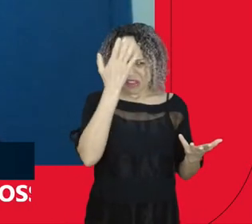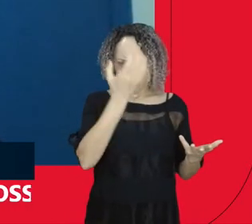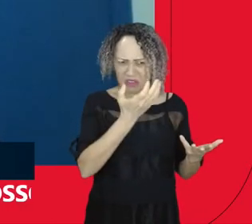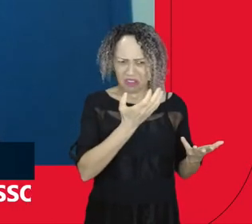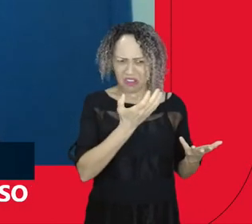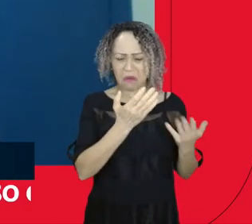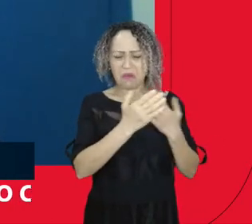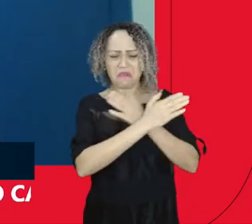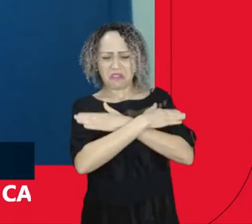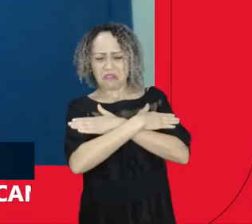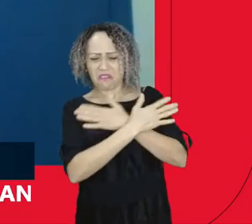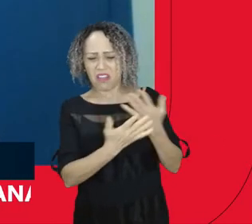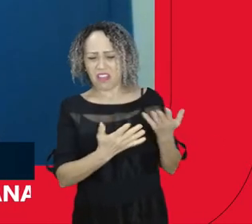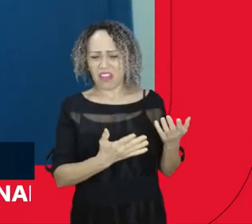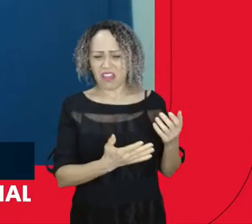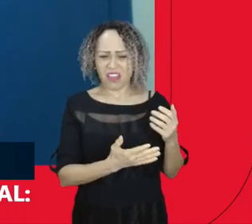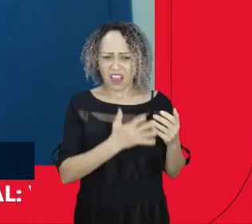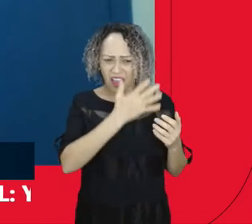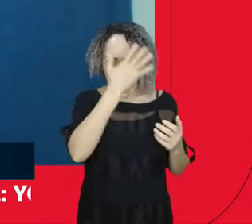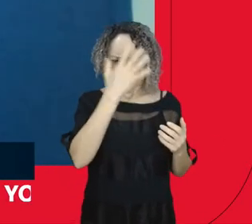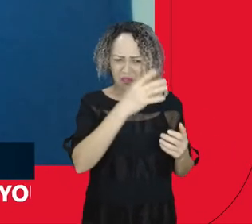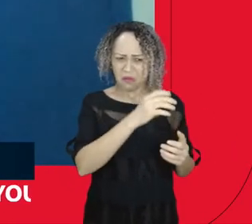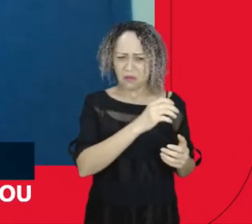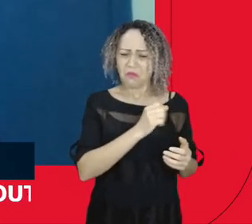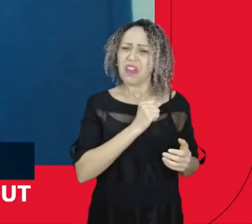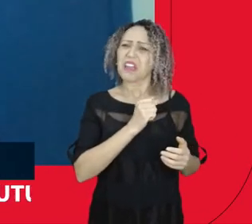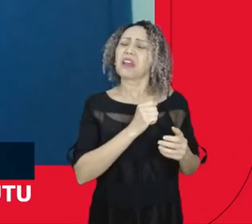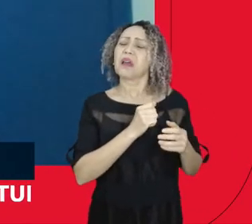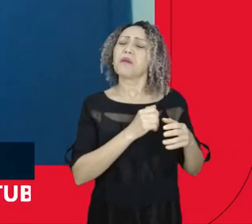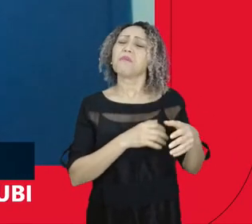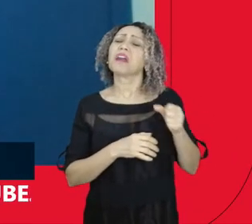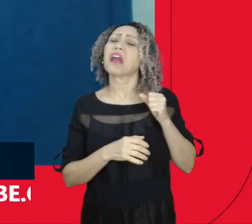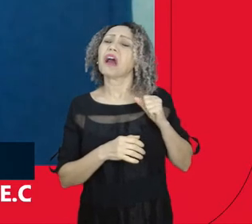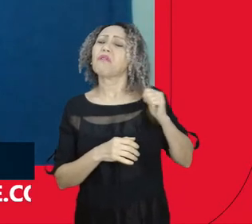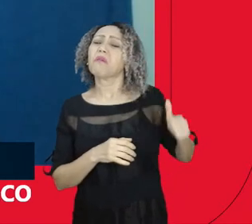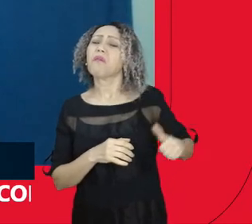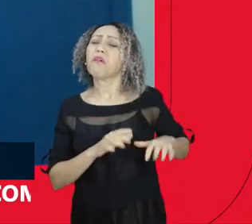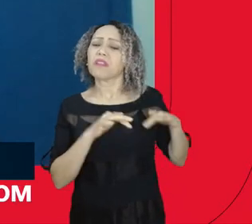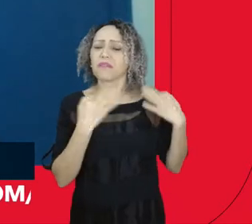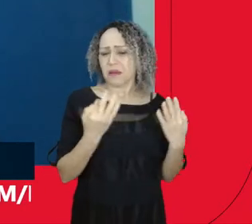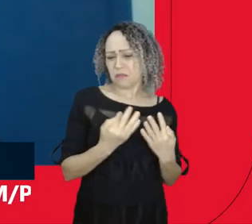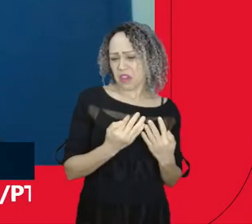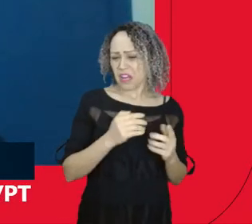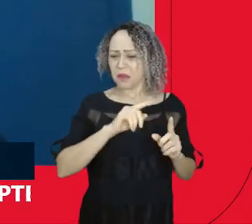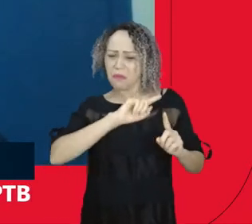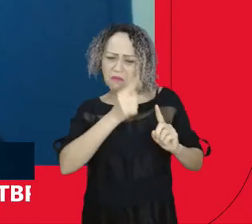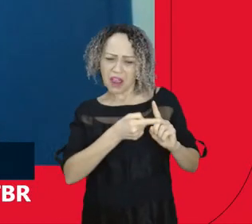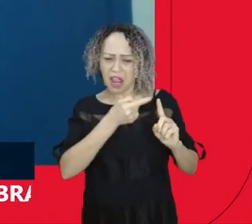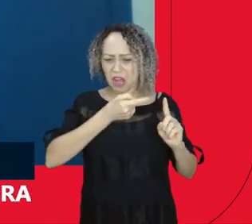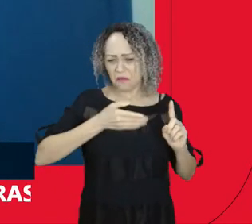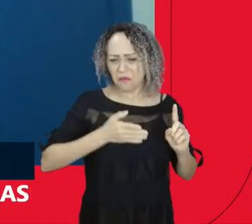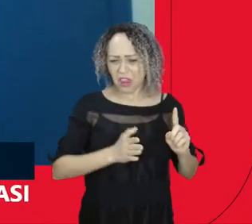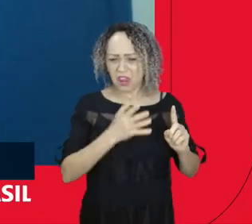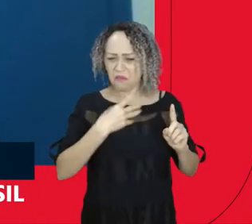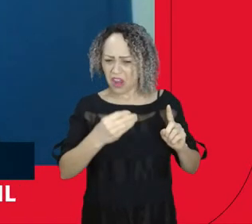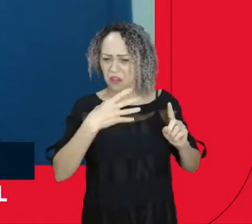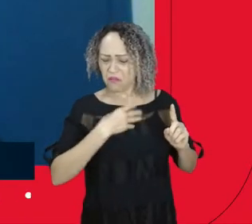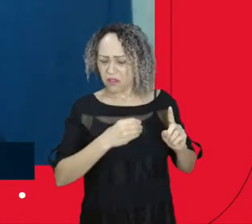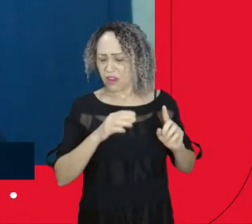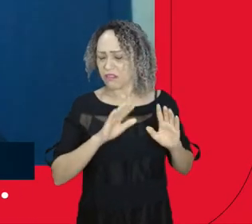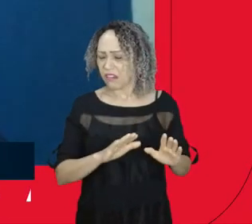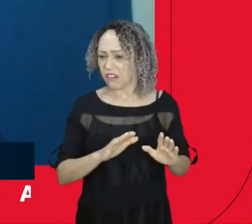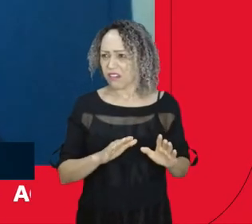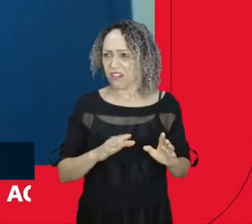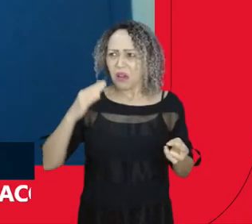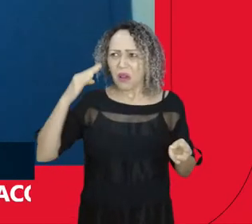que as pessoas pegavam o Bolsa Família para ter mais filho, sempre acusou o Bolsa Família e dizia que as pessoas não trabalhavam, que você não conseguia